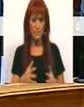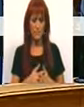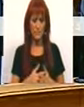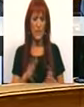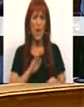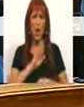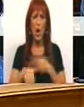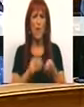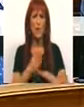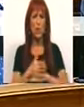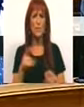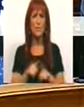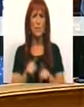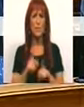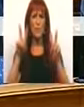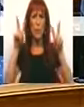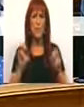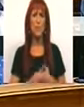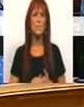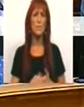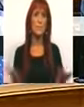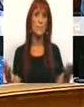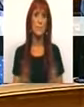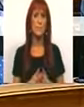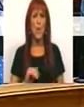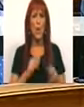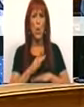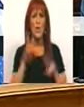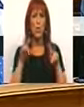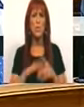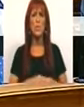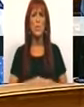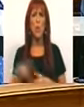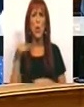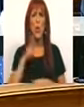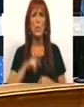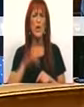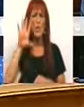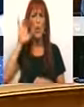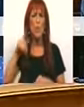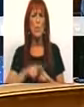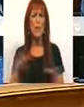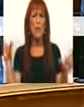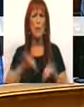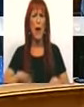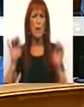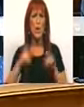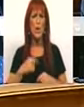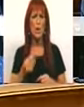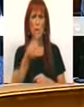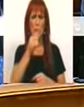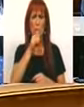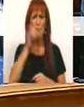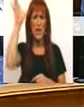continuando continuar nos 11 quando não há no assunto portugal foi o país onde mais o consumo do leite